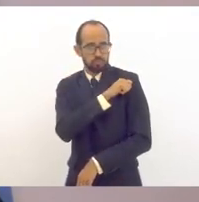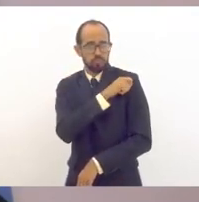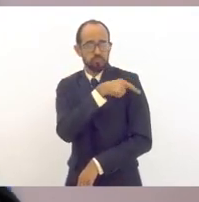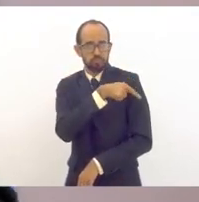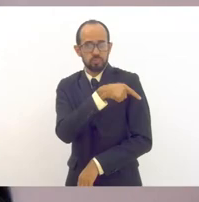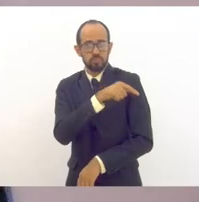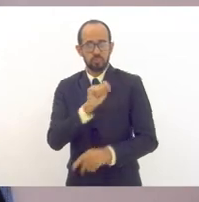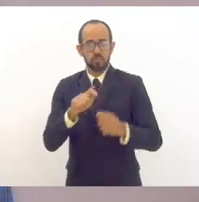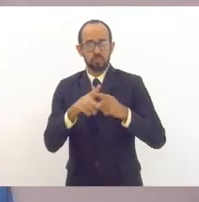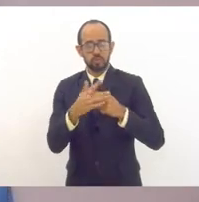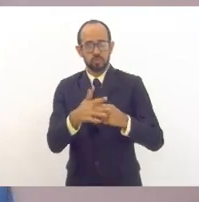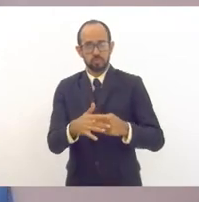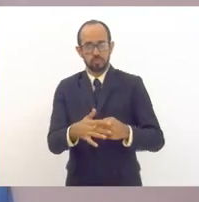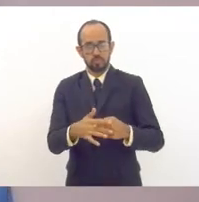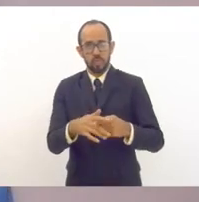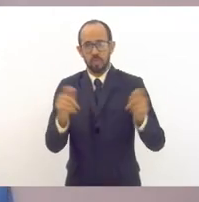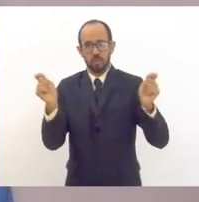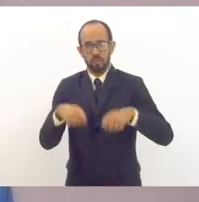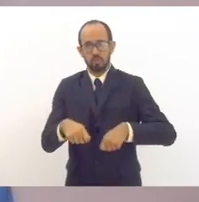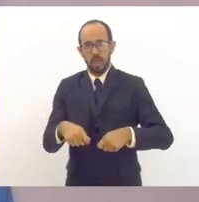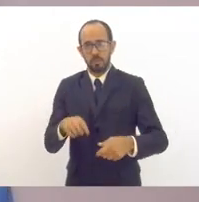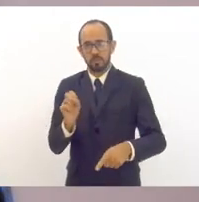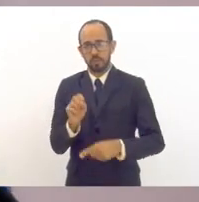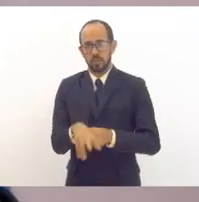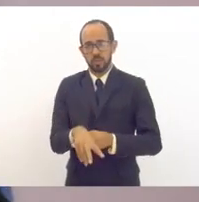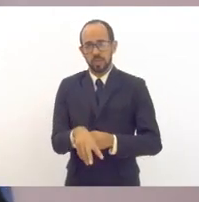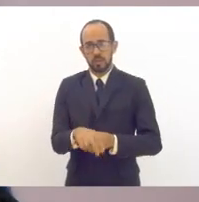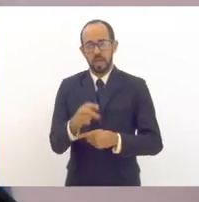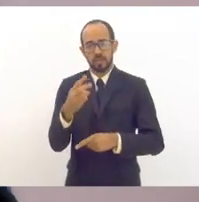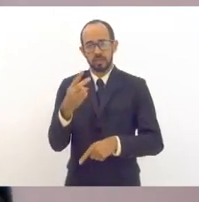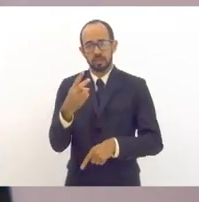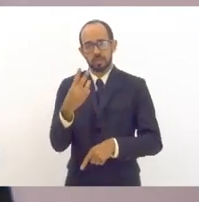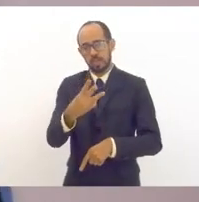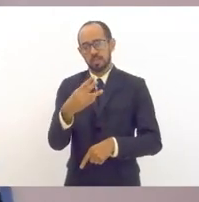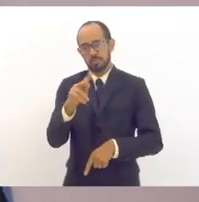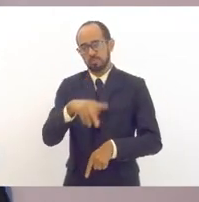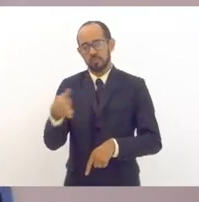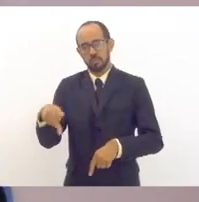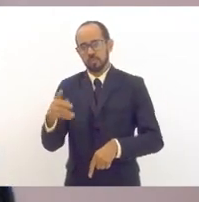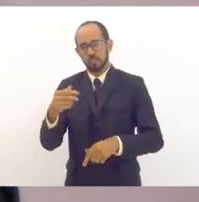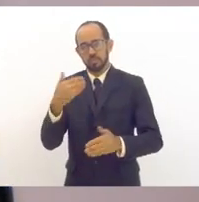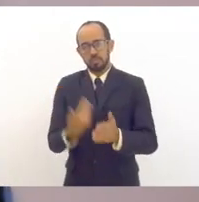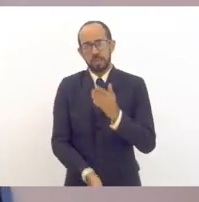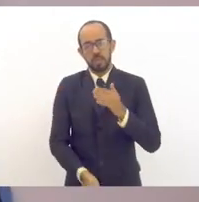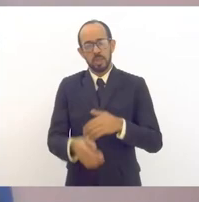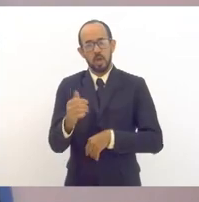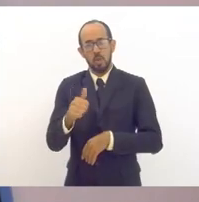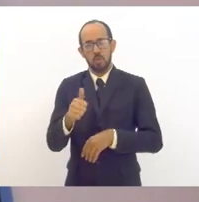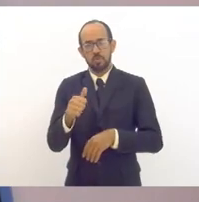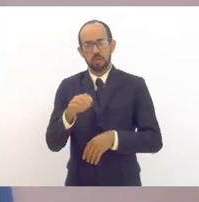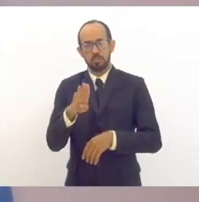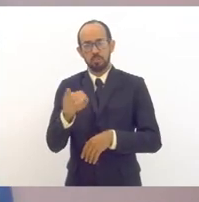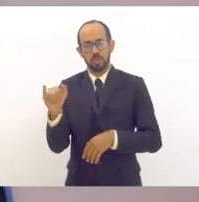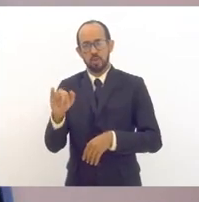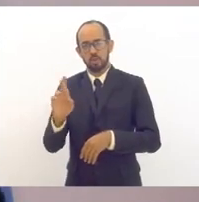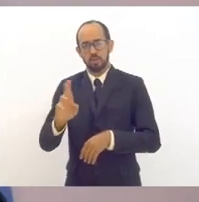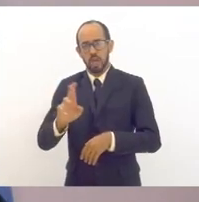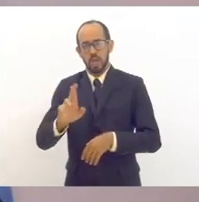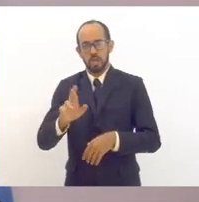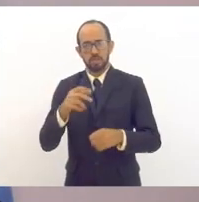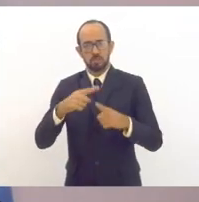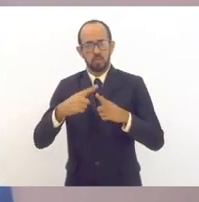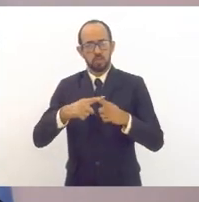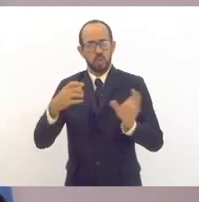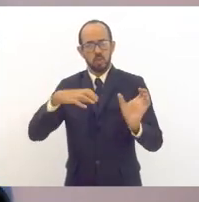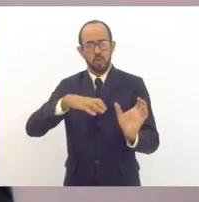13 professores numa universidade e você pode perder 11 bilhões de reais que o congresso